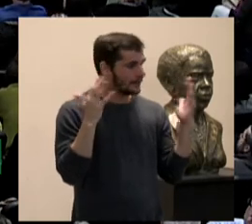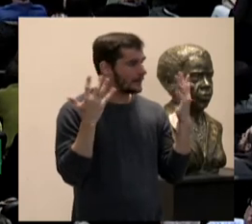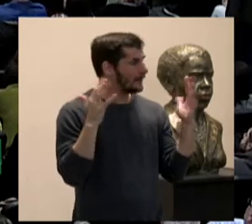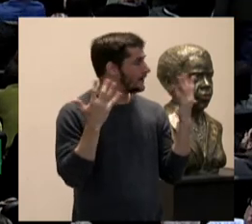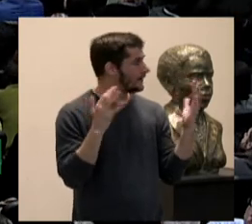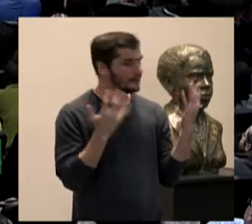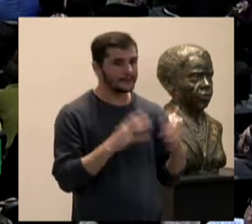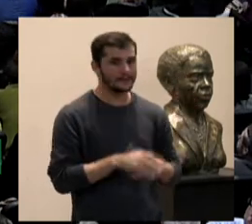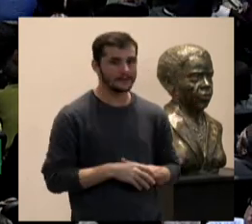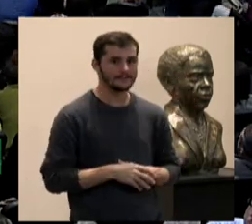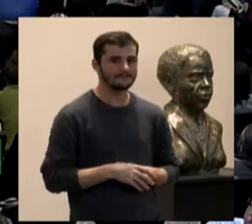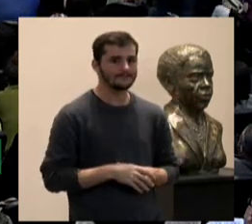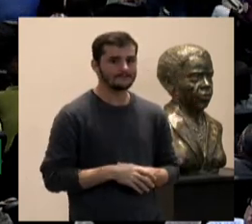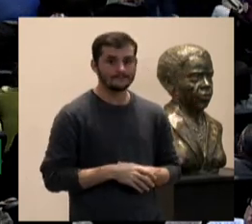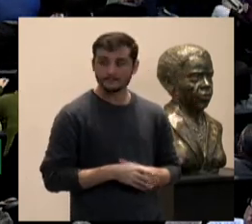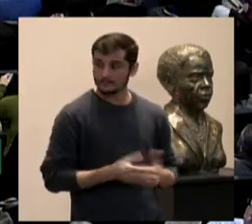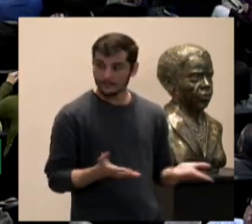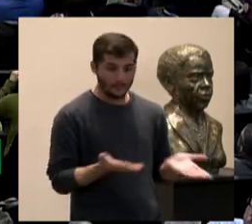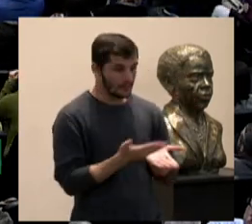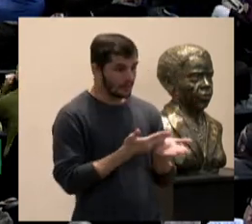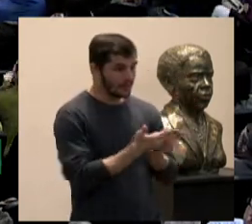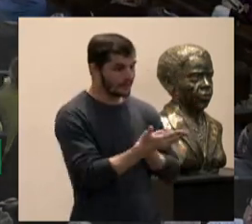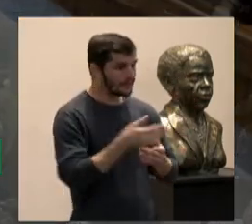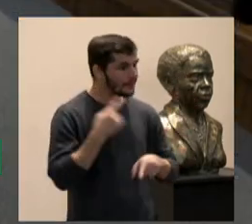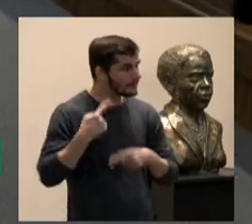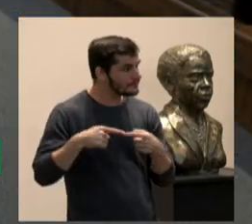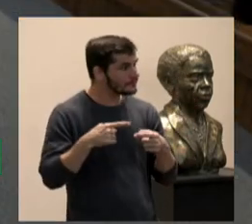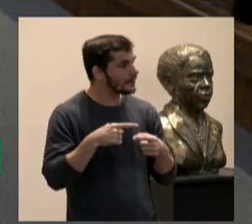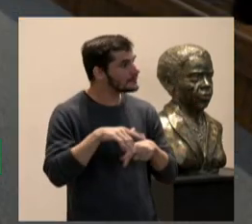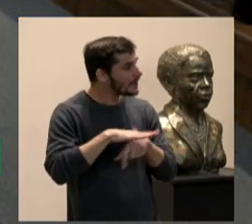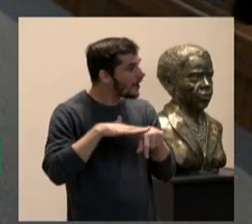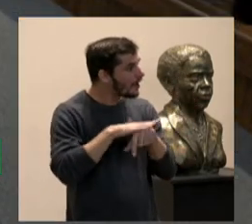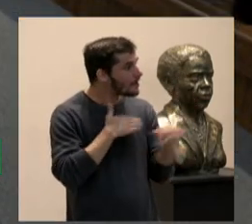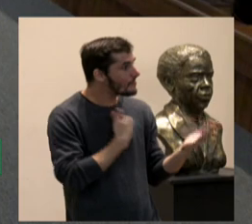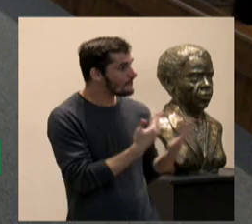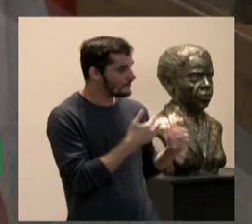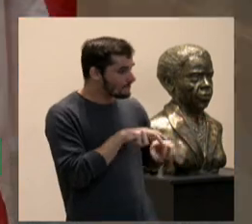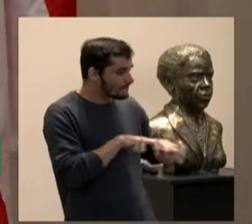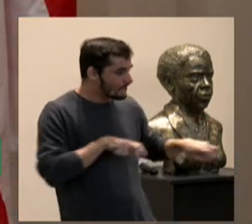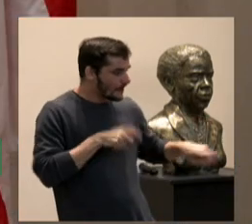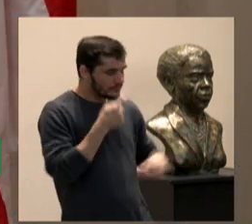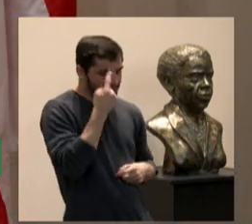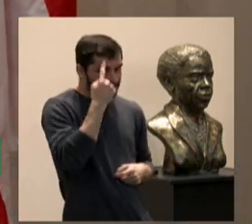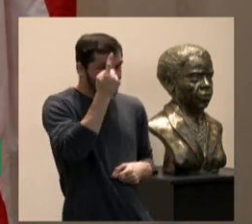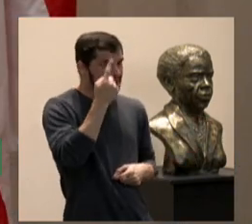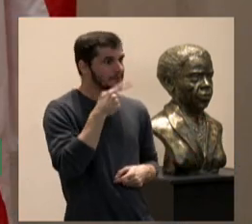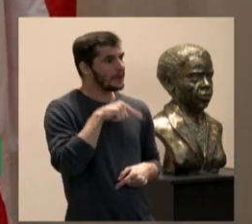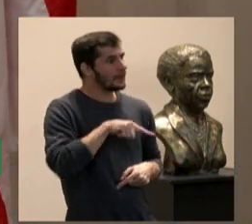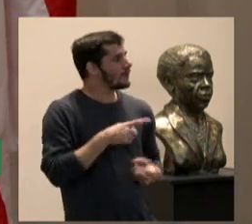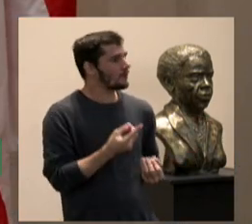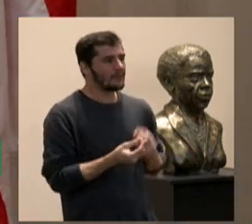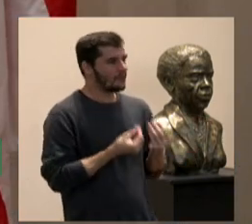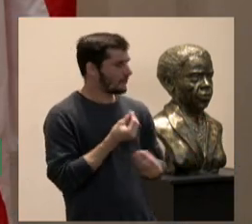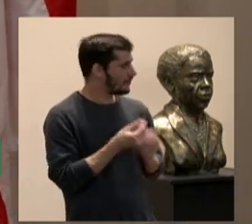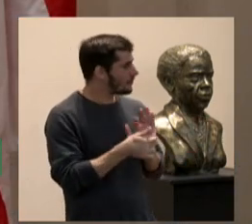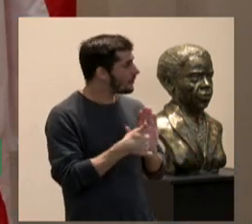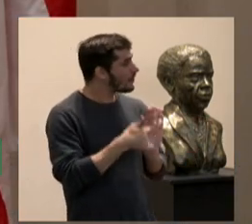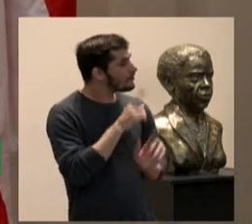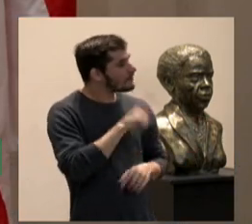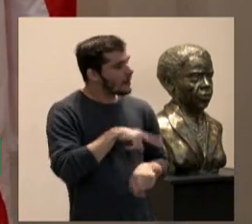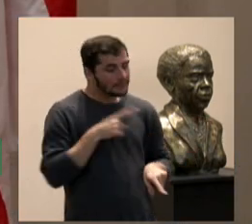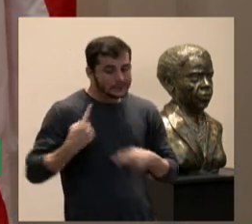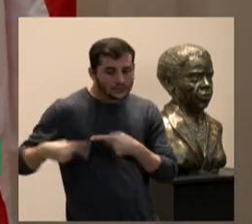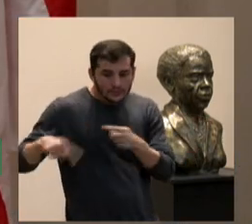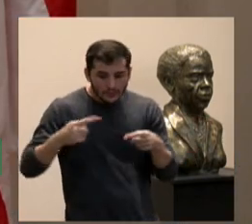Bom, para começar a nossa conversa, a ideia desta sessão é discutir